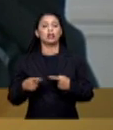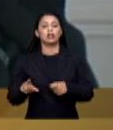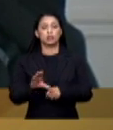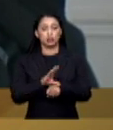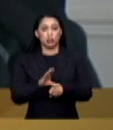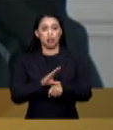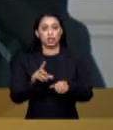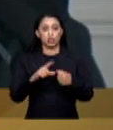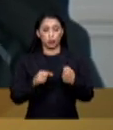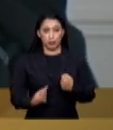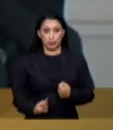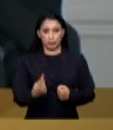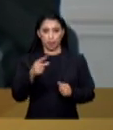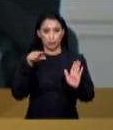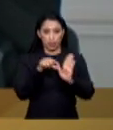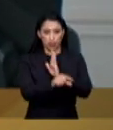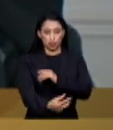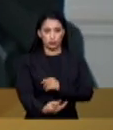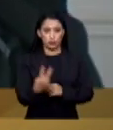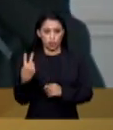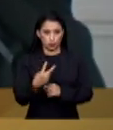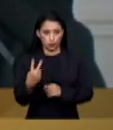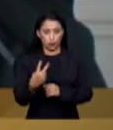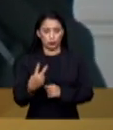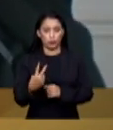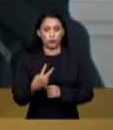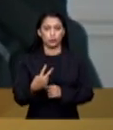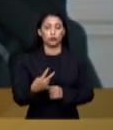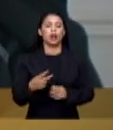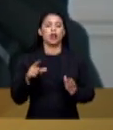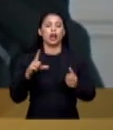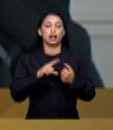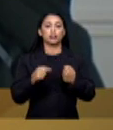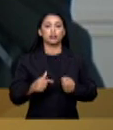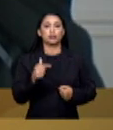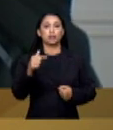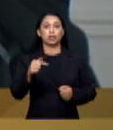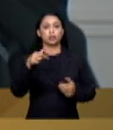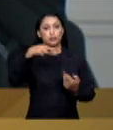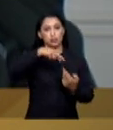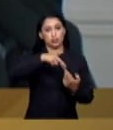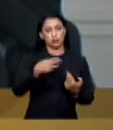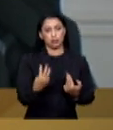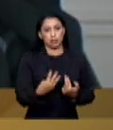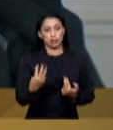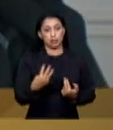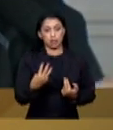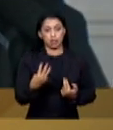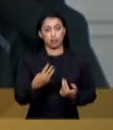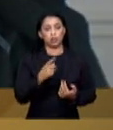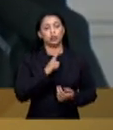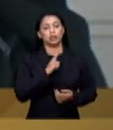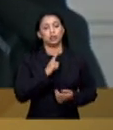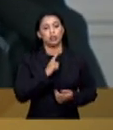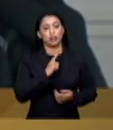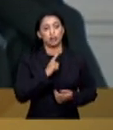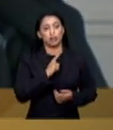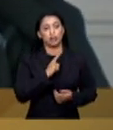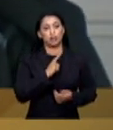parágrafo 2º, questão dos atos de gestão, o artigo 7º, inciso 3º, que prevê uma